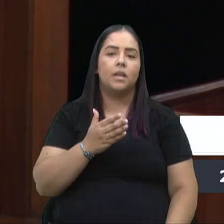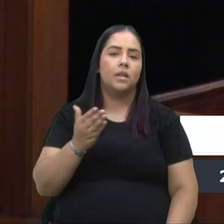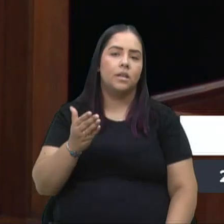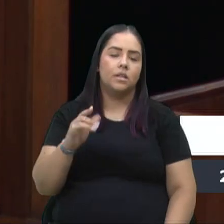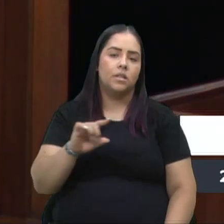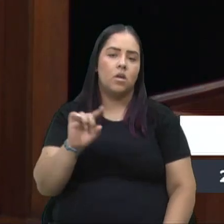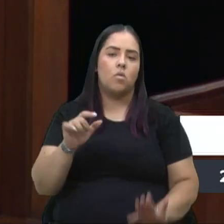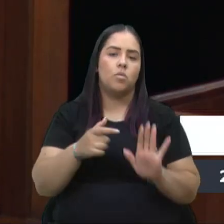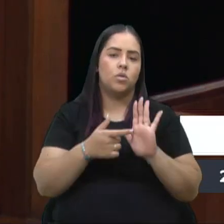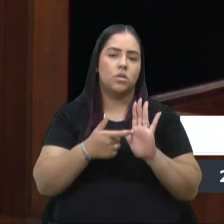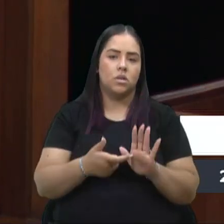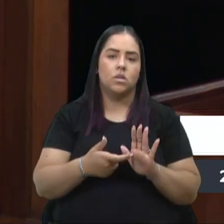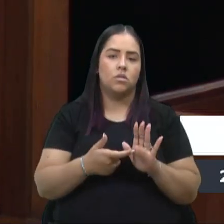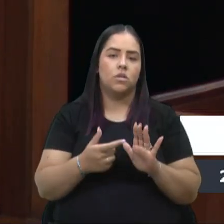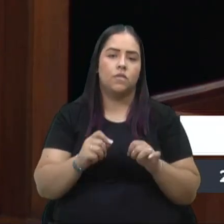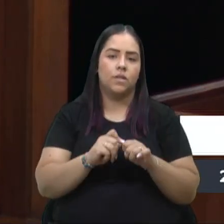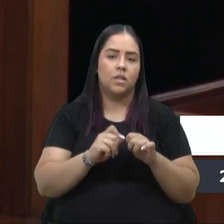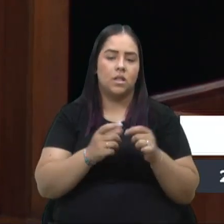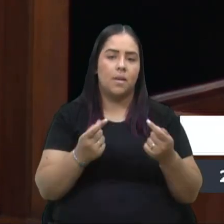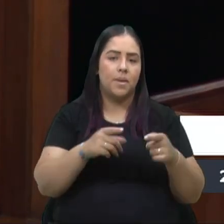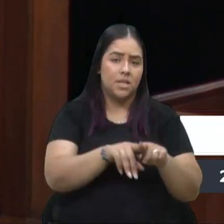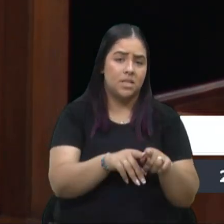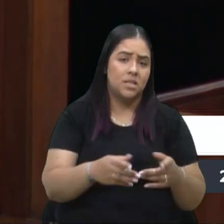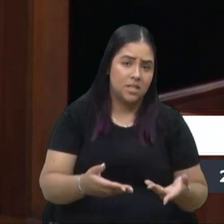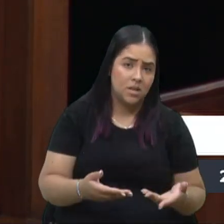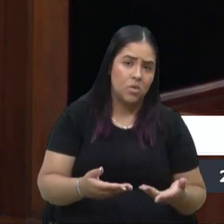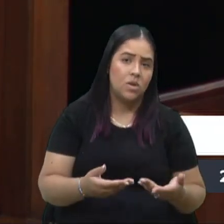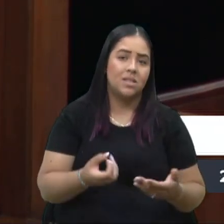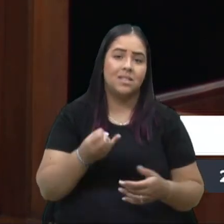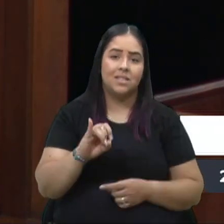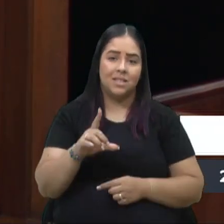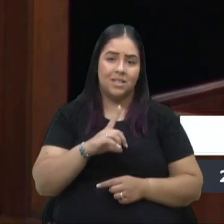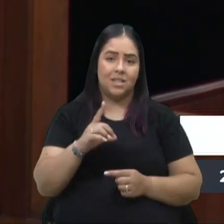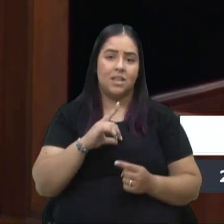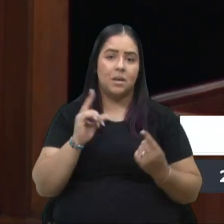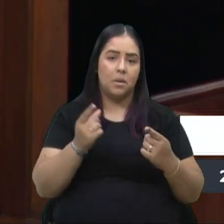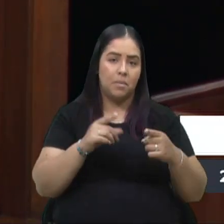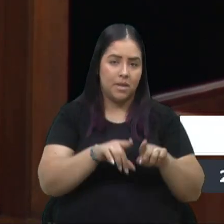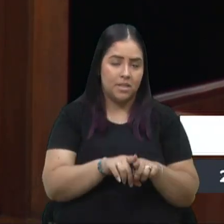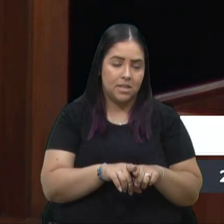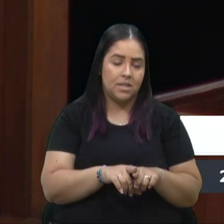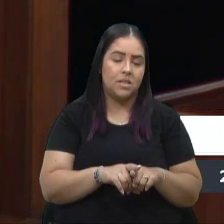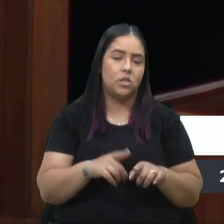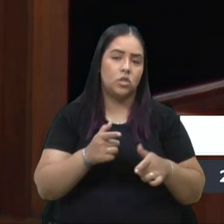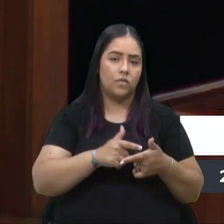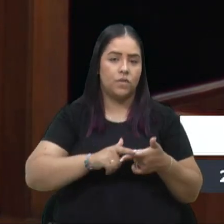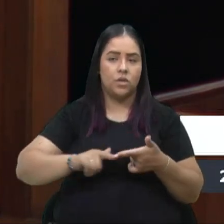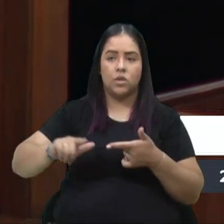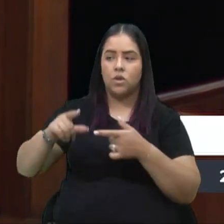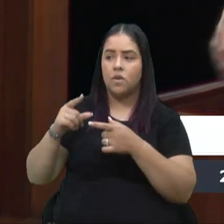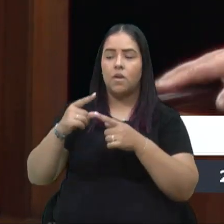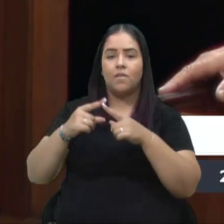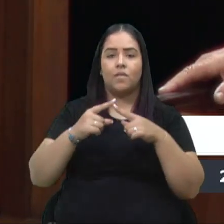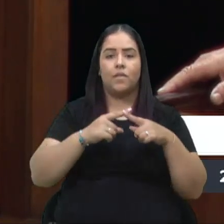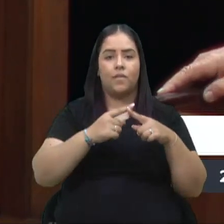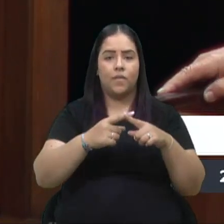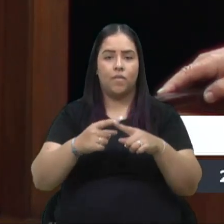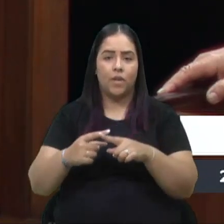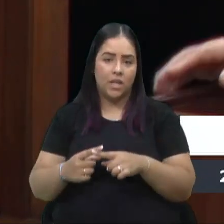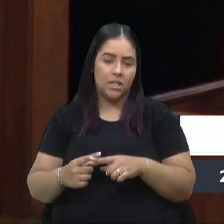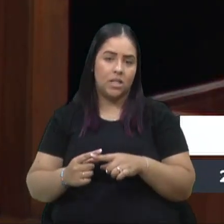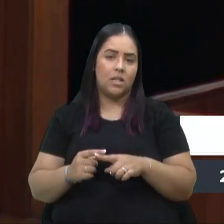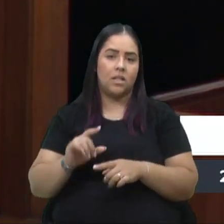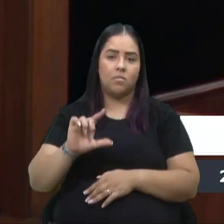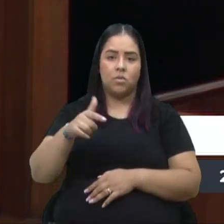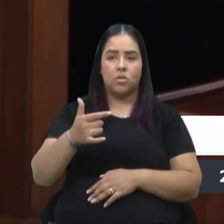se exibindo de fazer essas parcerias e com parceria diluído em várias vezes depois do hidrômetro instalado